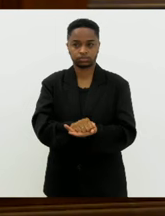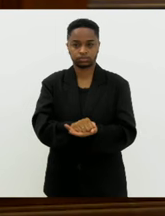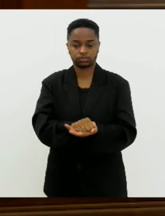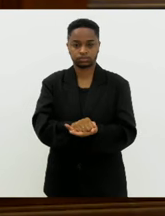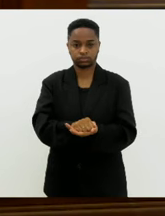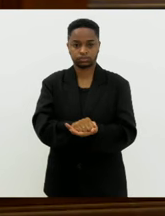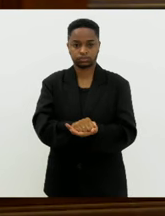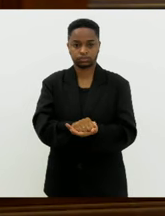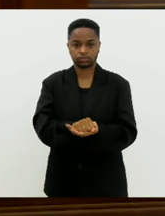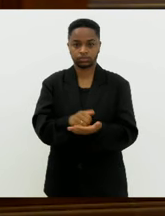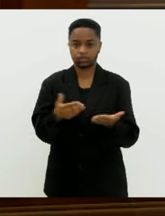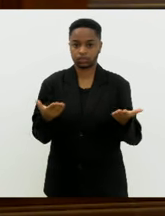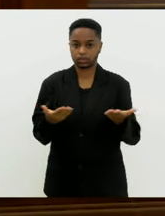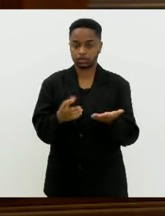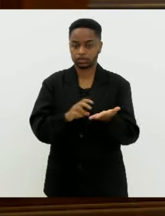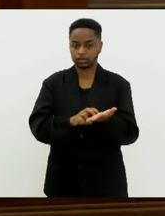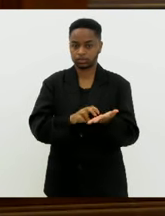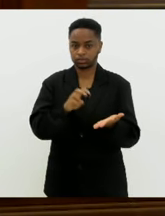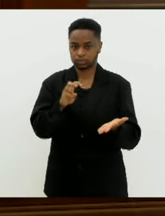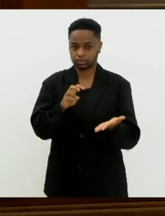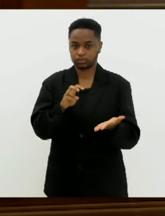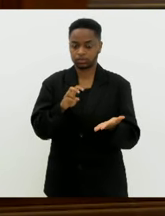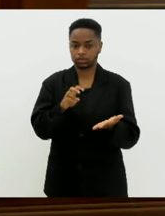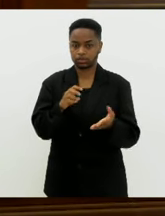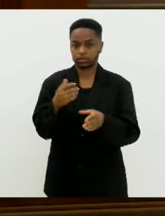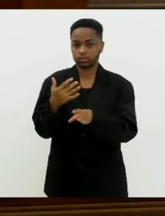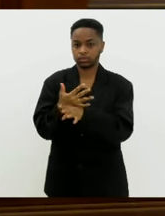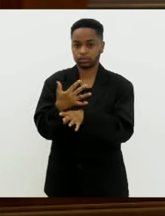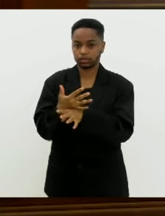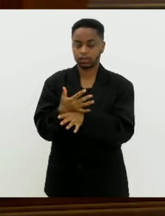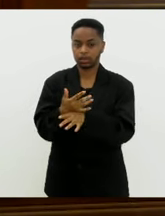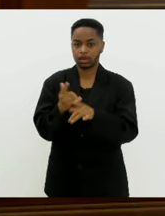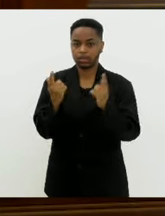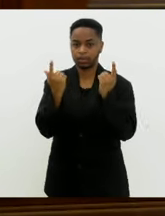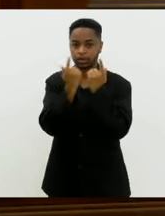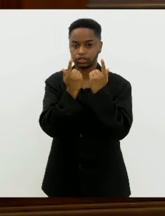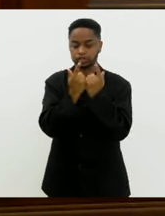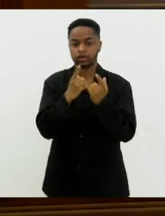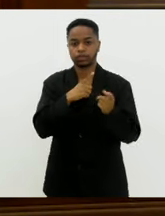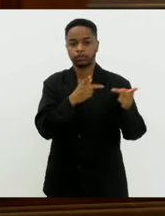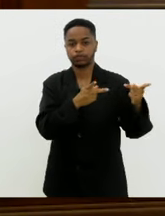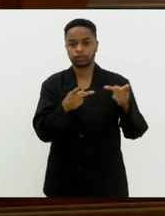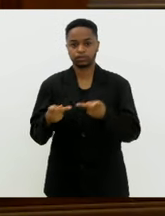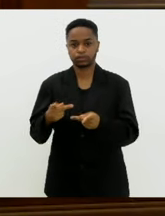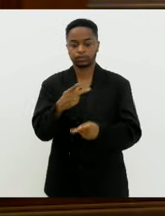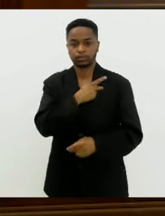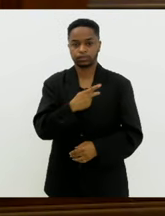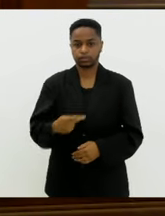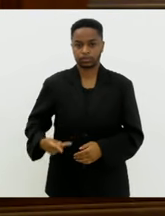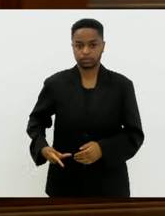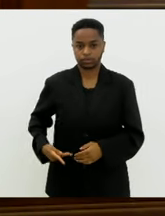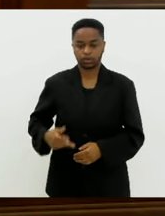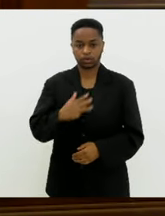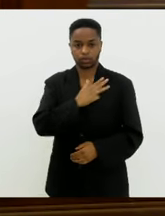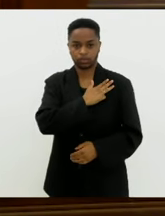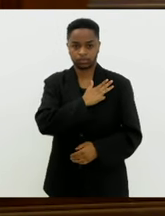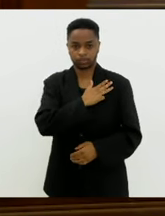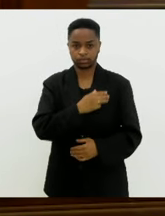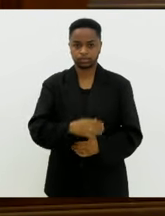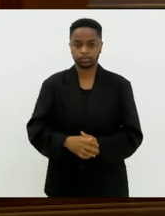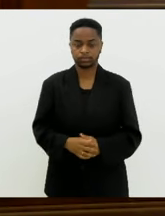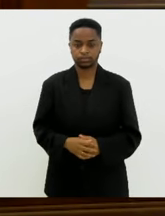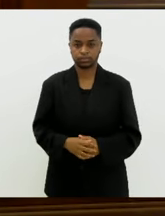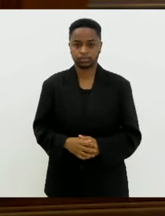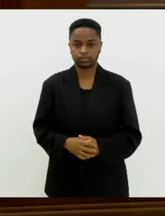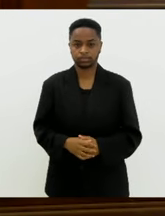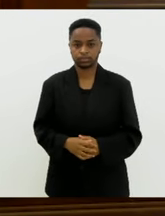manhã nós recebemos no município de Magé a visita do presidente da República, Luiz Inácio Lula da